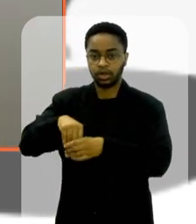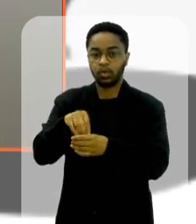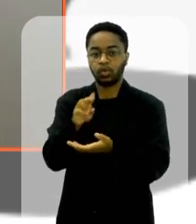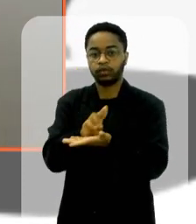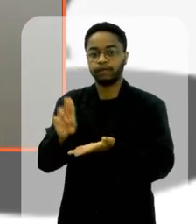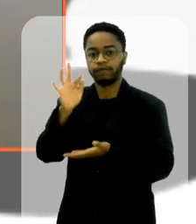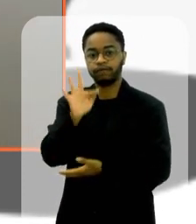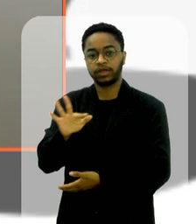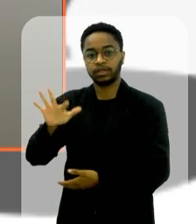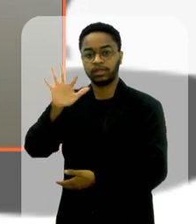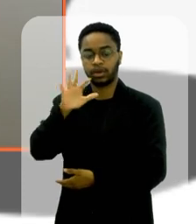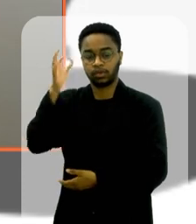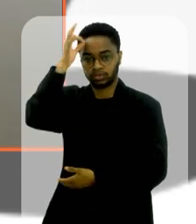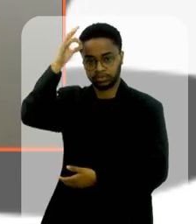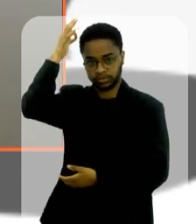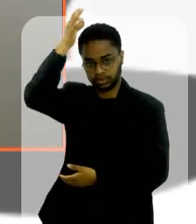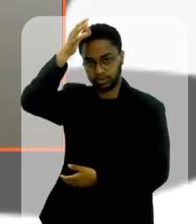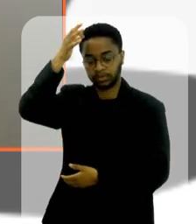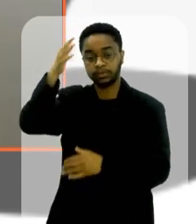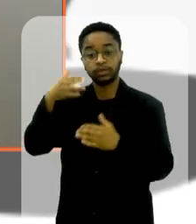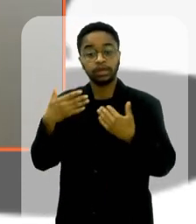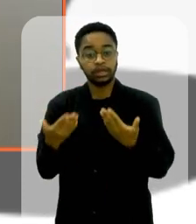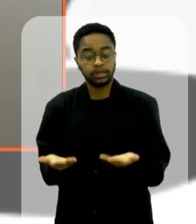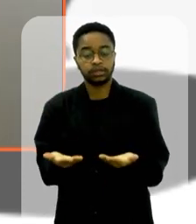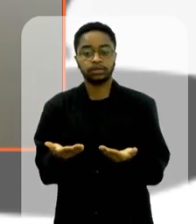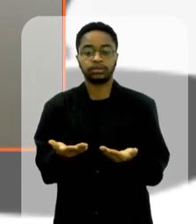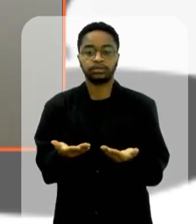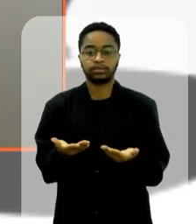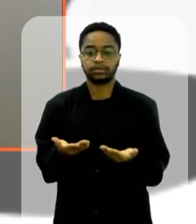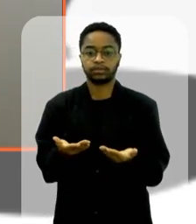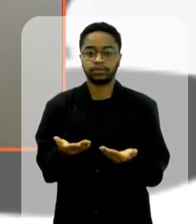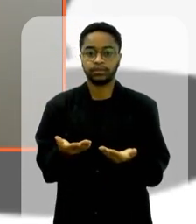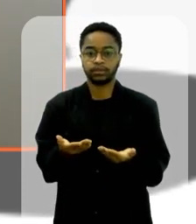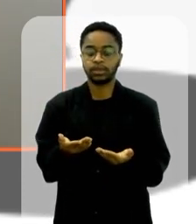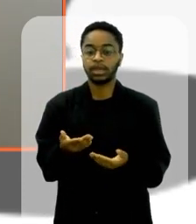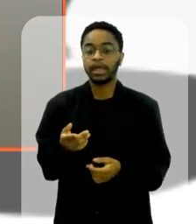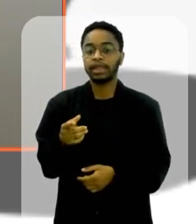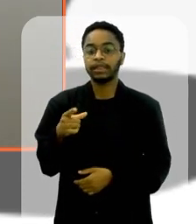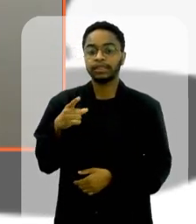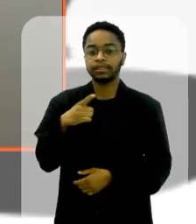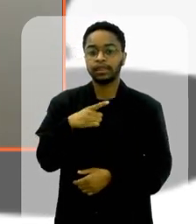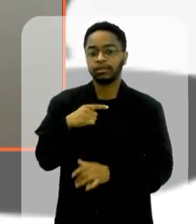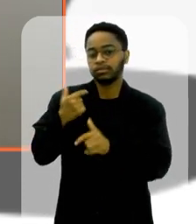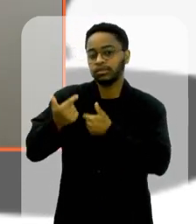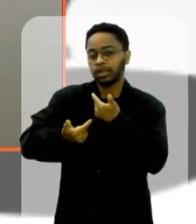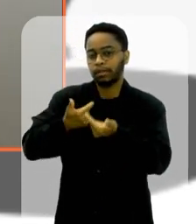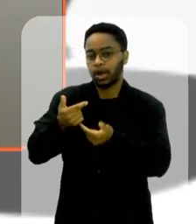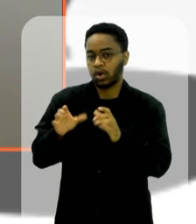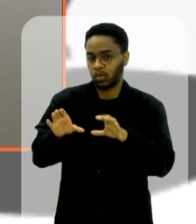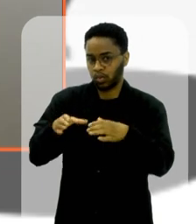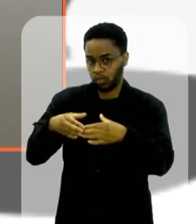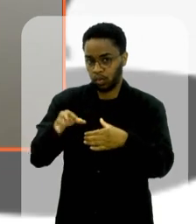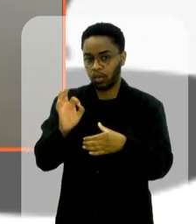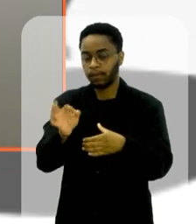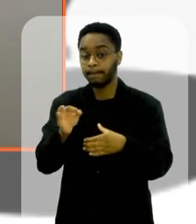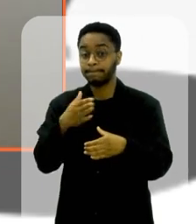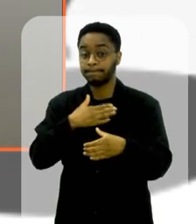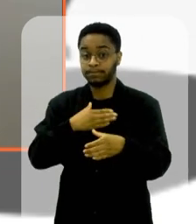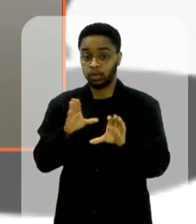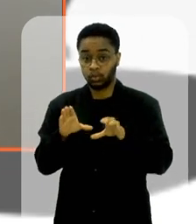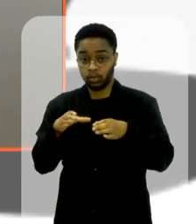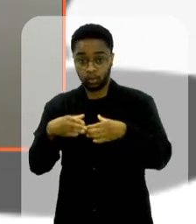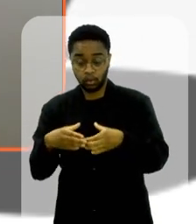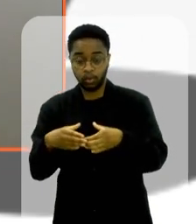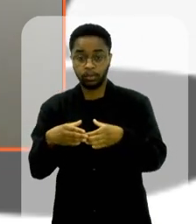na Universidade Federal do Espírito Santo, e aí foi passado aquele trabalho em grupo, né, e o